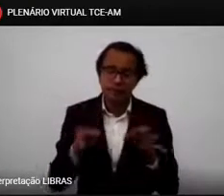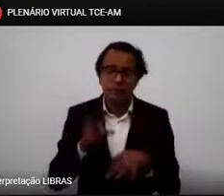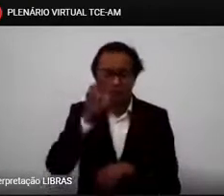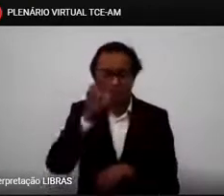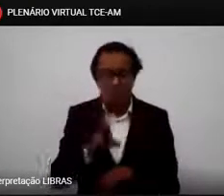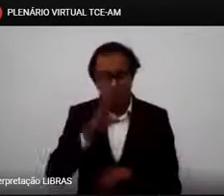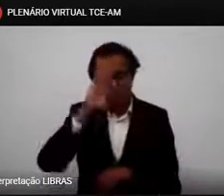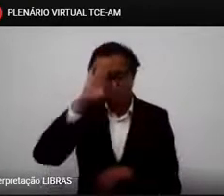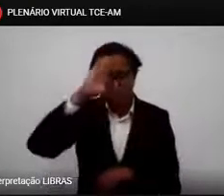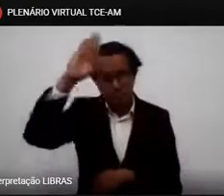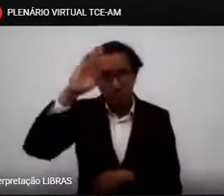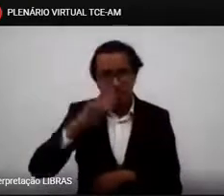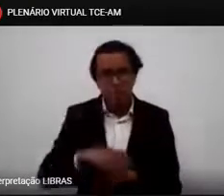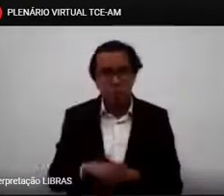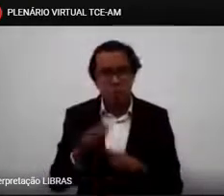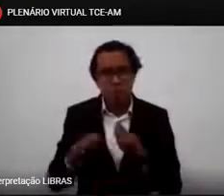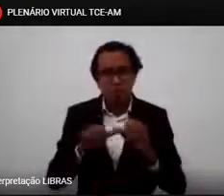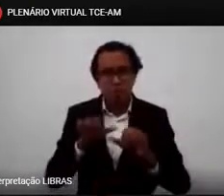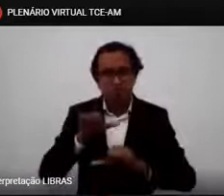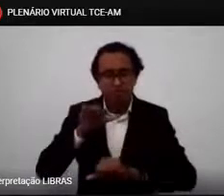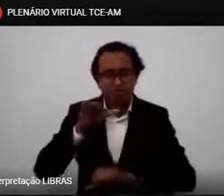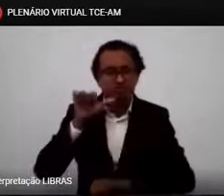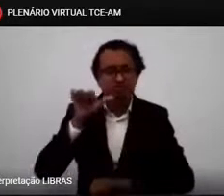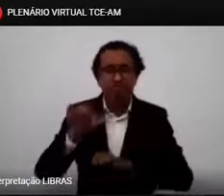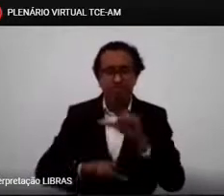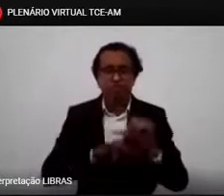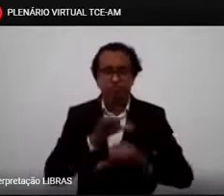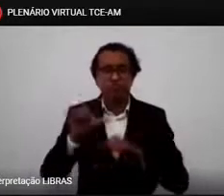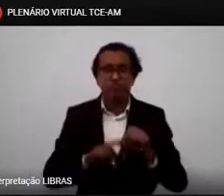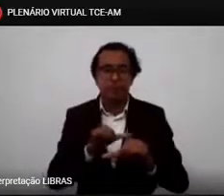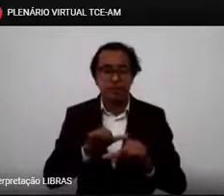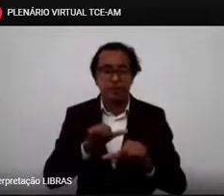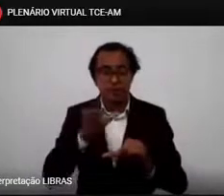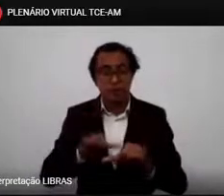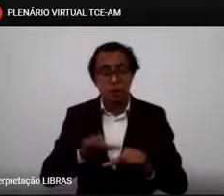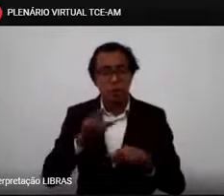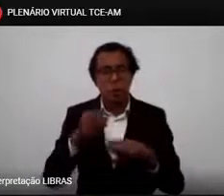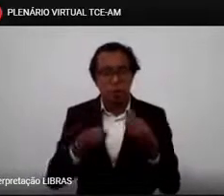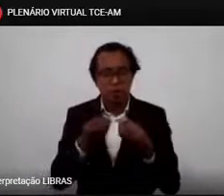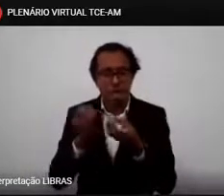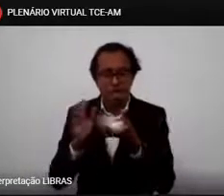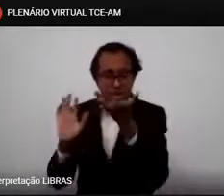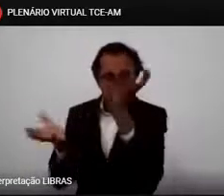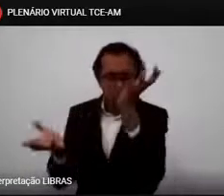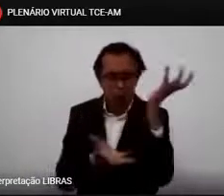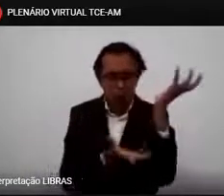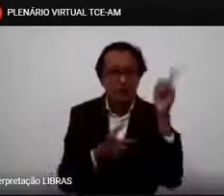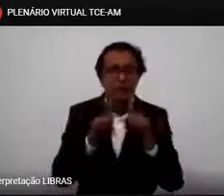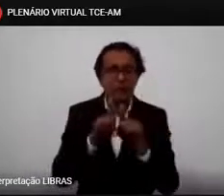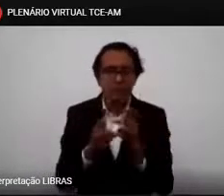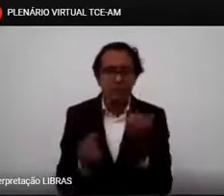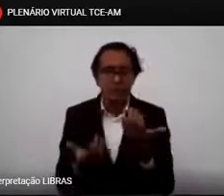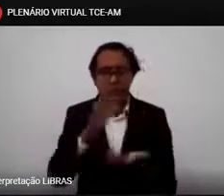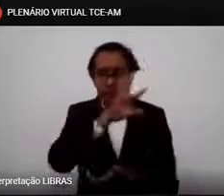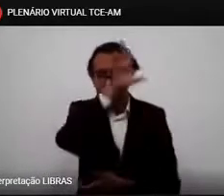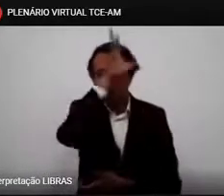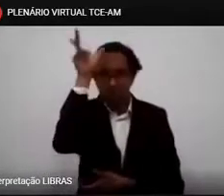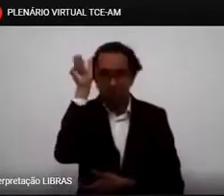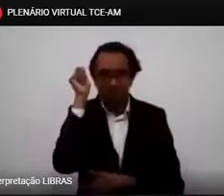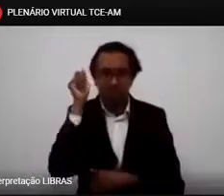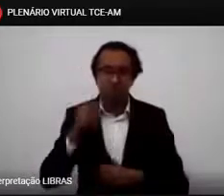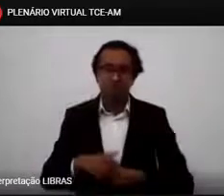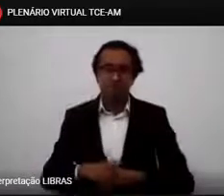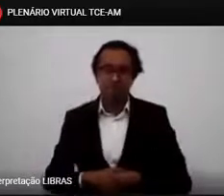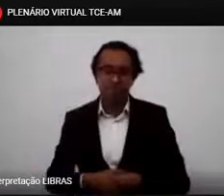principal dessa transformação são os desmatamentos e queimadas na Amazônia. O próximo.